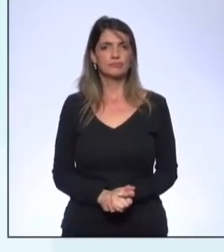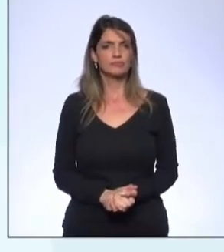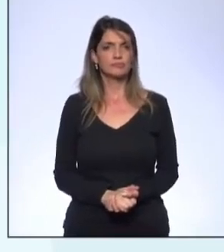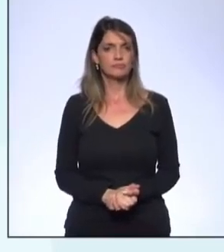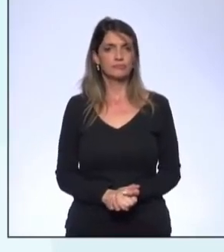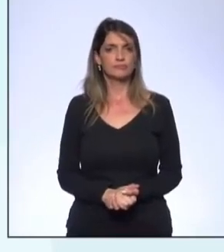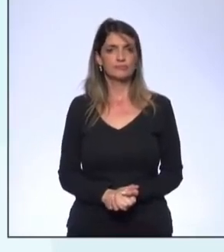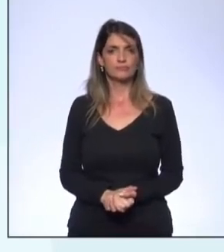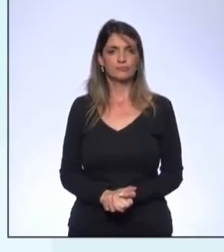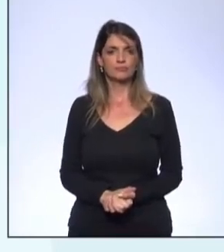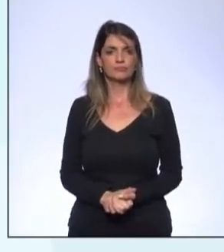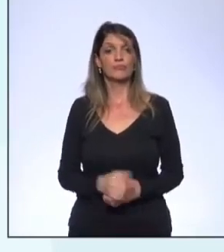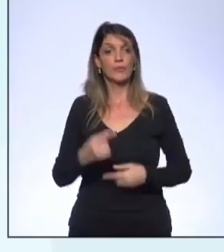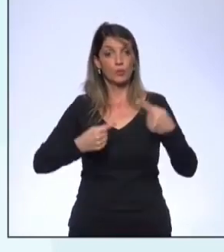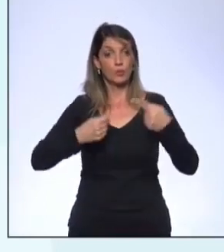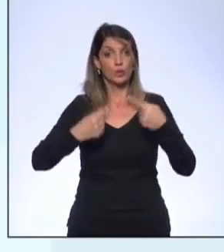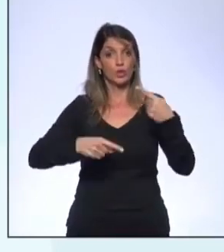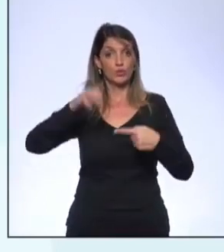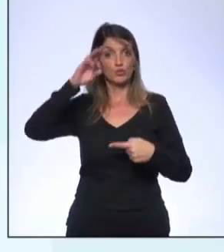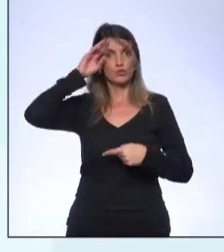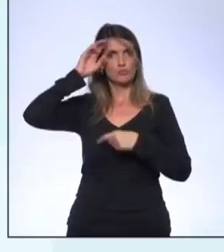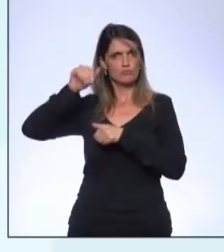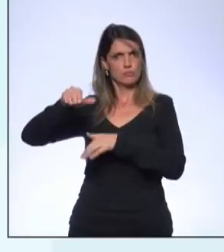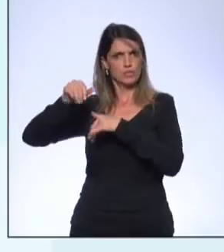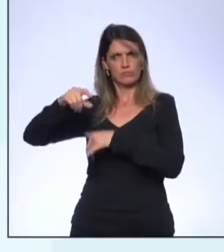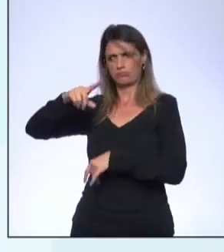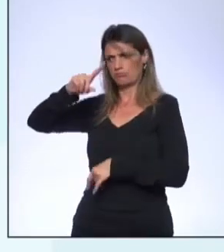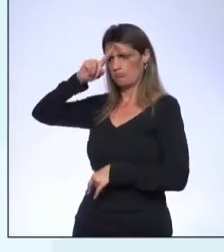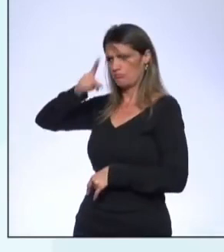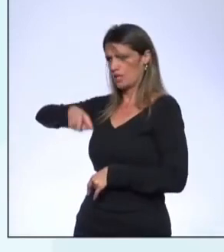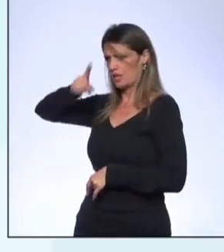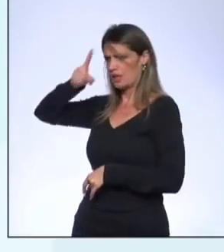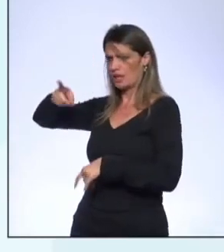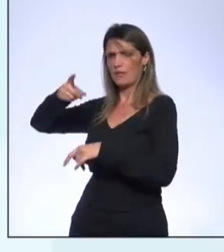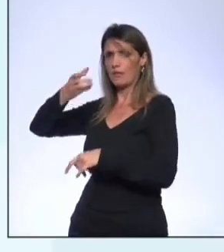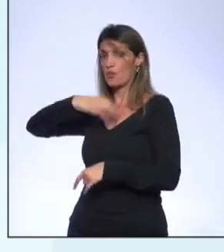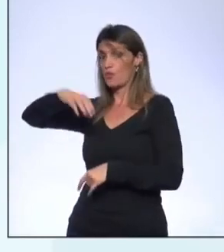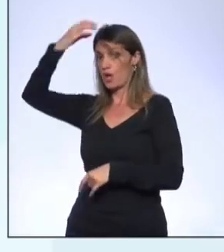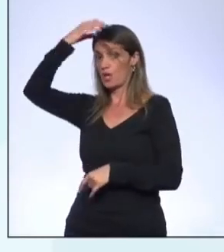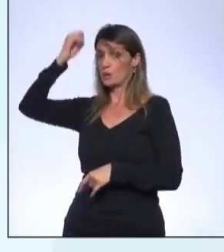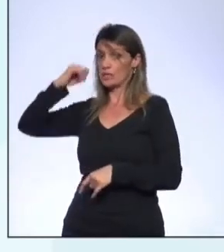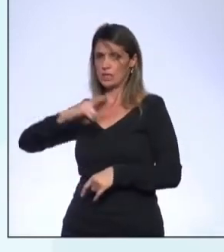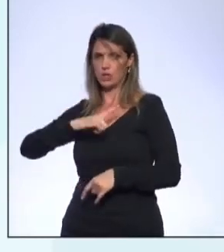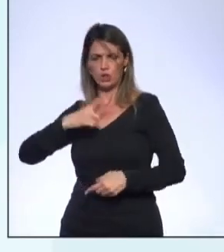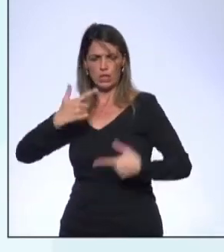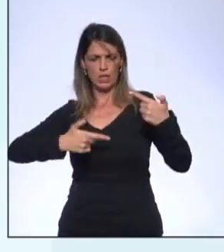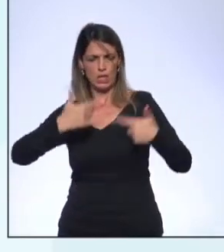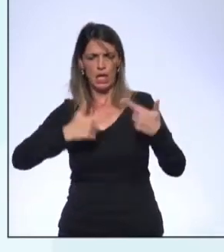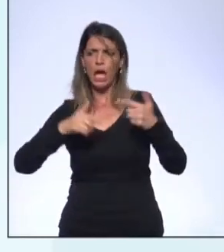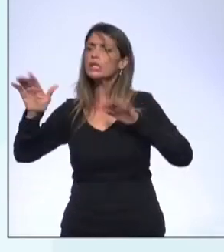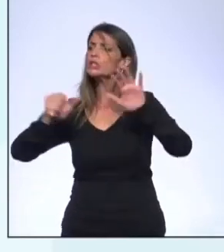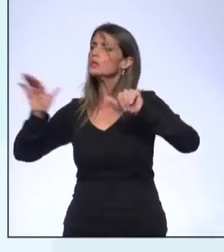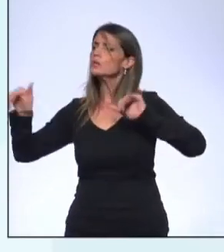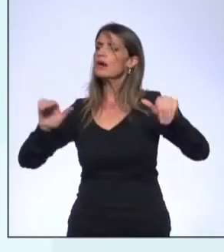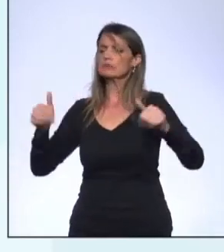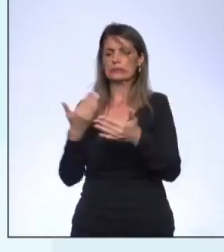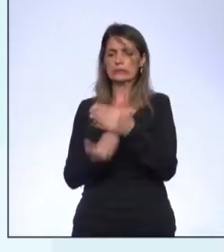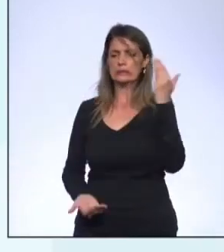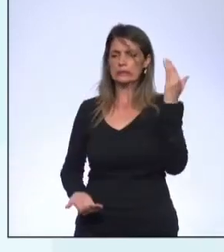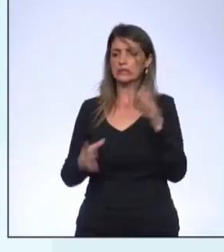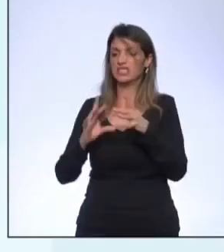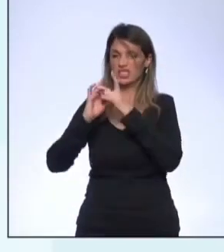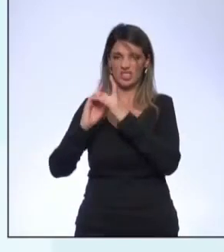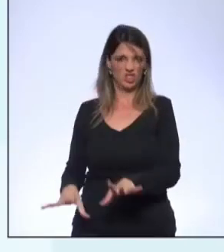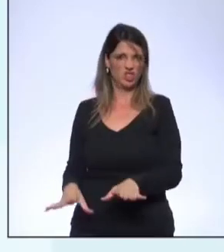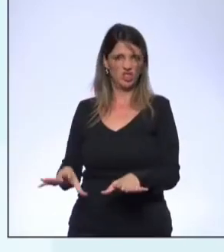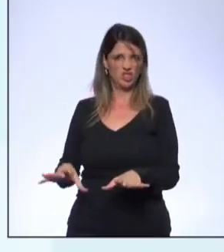os poderes político e militar, ou seja, ele que mandava no reino, se tivesse guerra, ele que convocava, se ele desistisse da guerra, ele que declarava